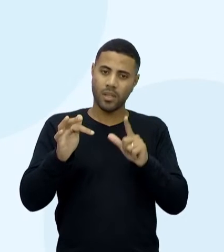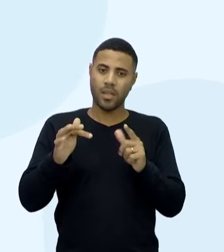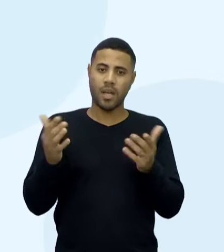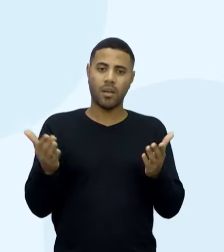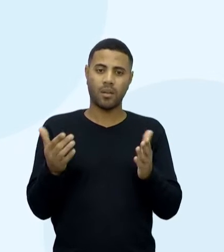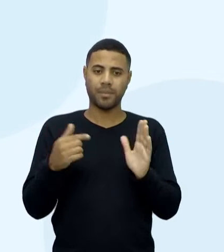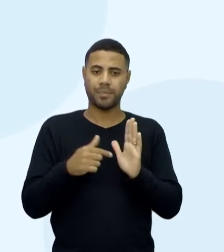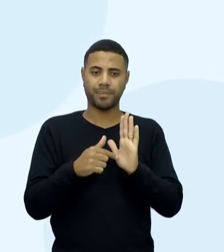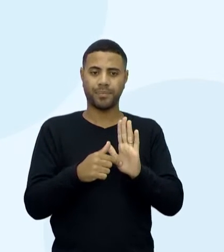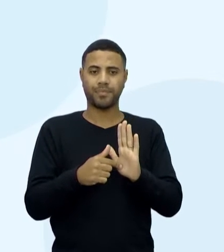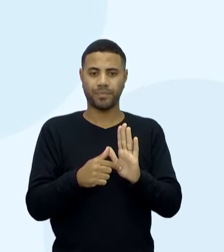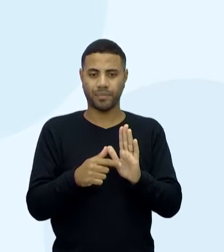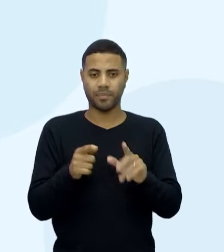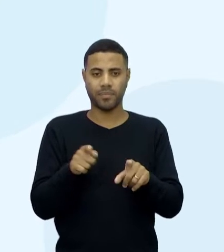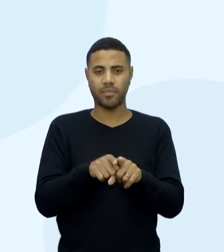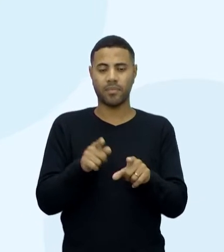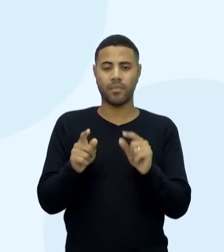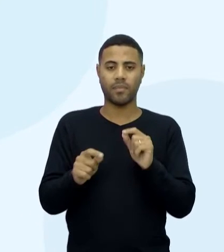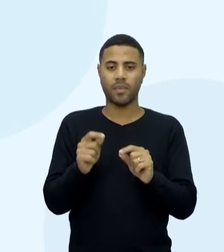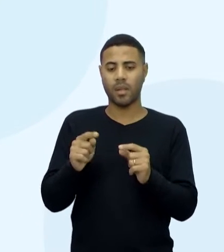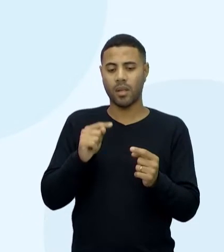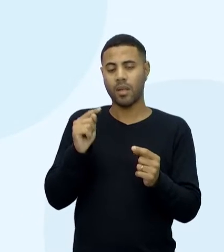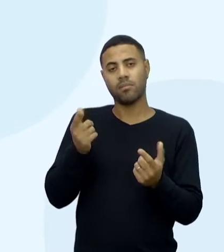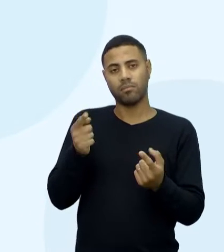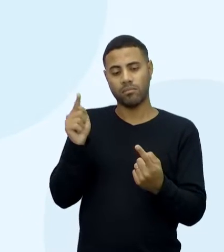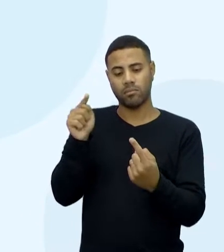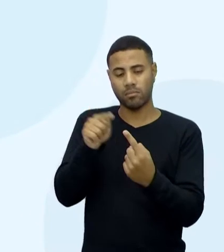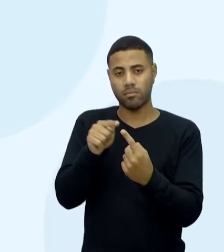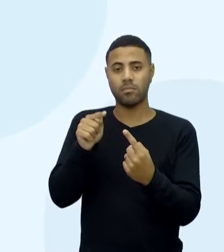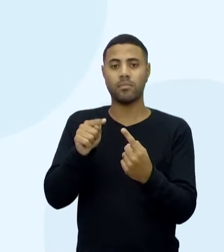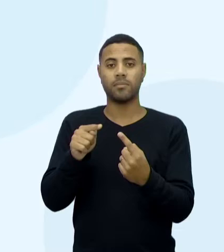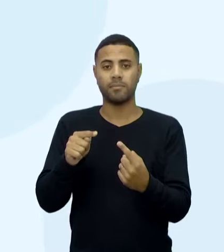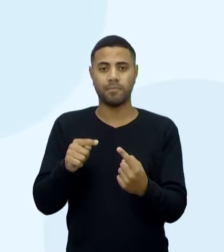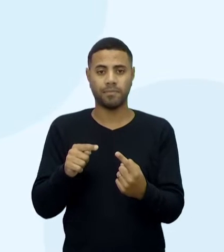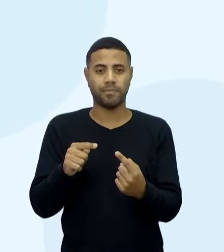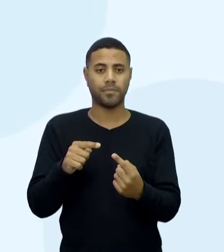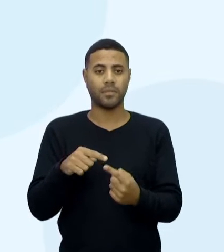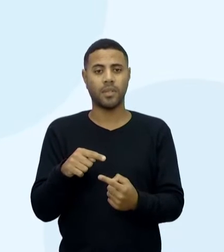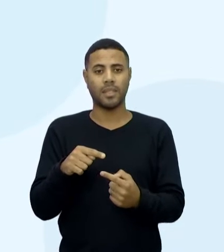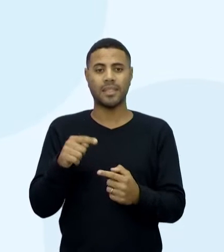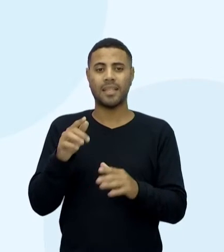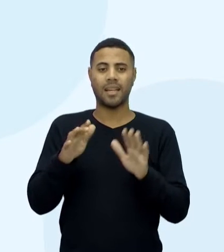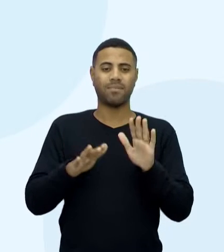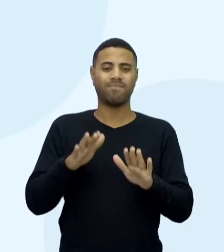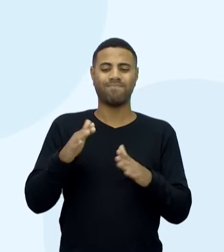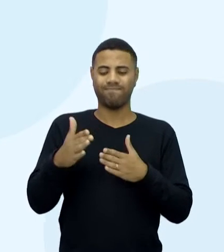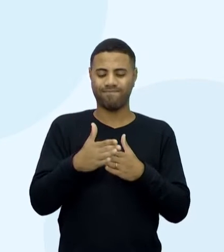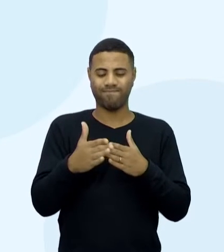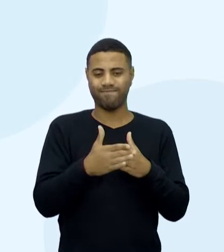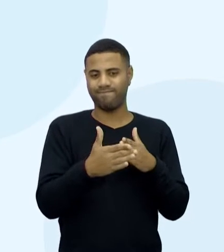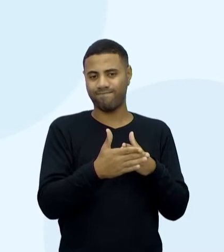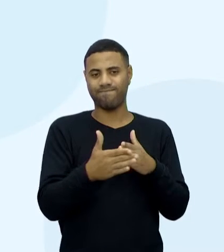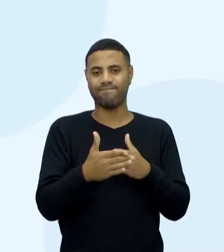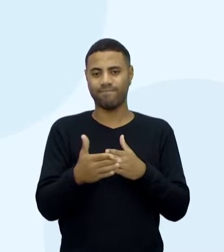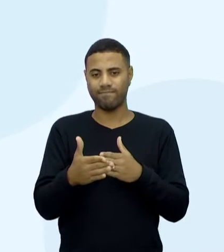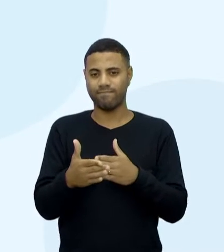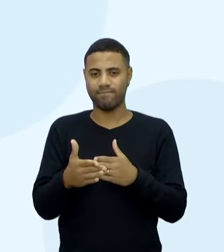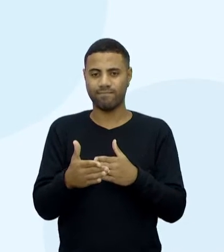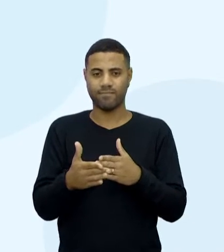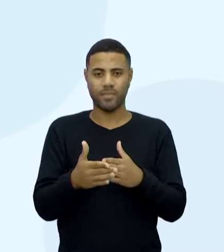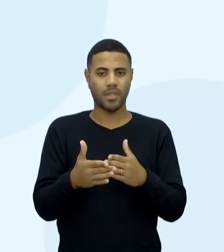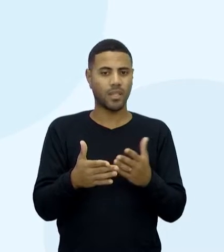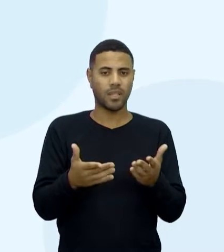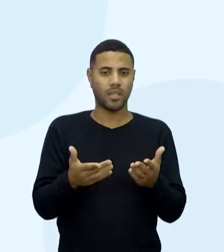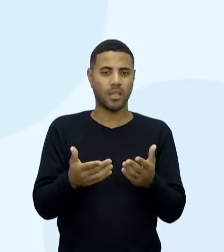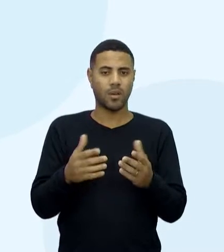atitude sensata e objetiva nos impedirá de crer sariamente em ameaças